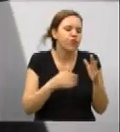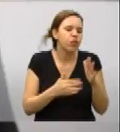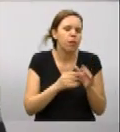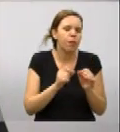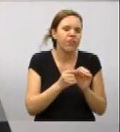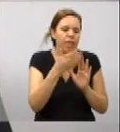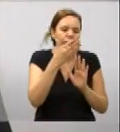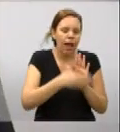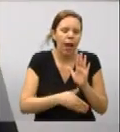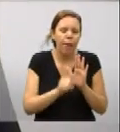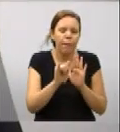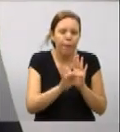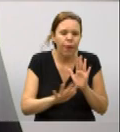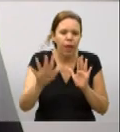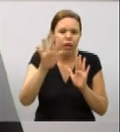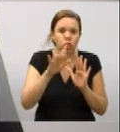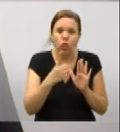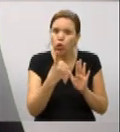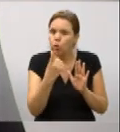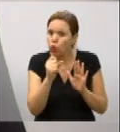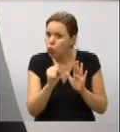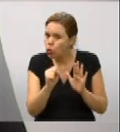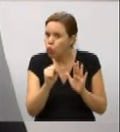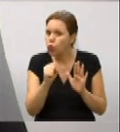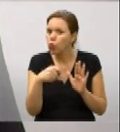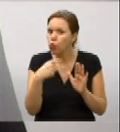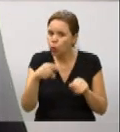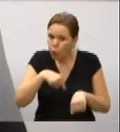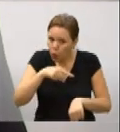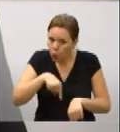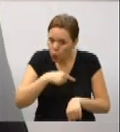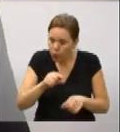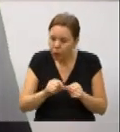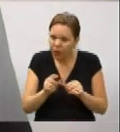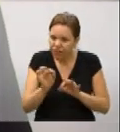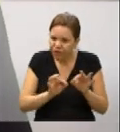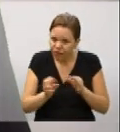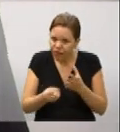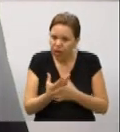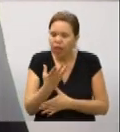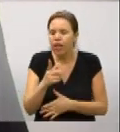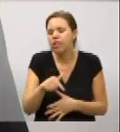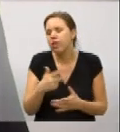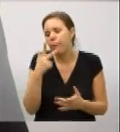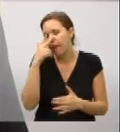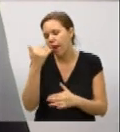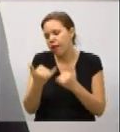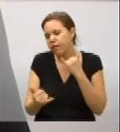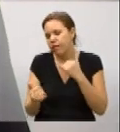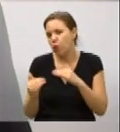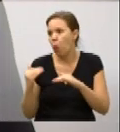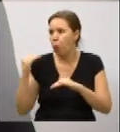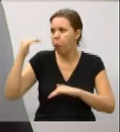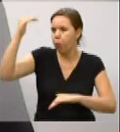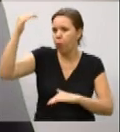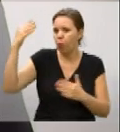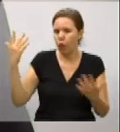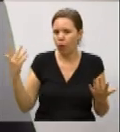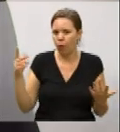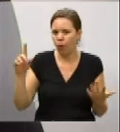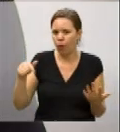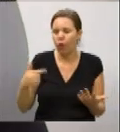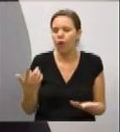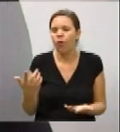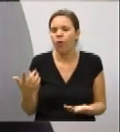capa aqui, essa ilustração, você levou 18 horas, né? Isso seria já um nível hard, um nível mais... Sim,